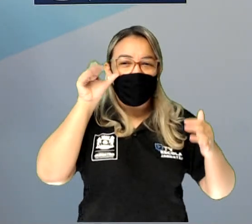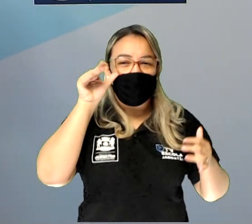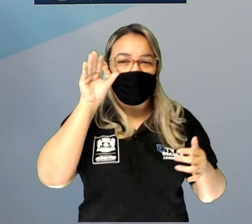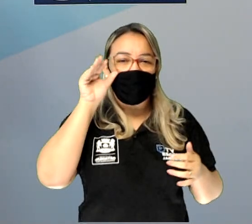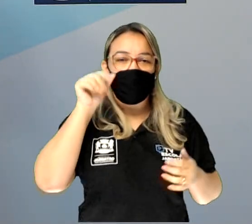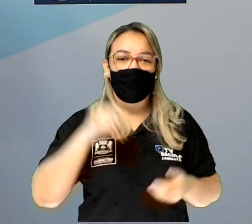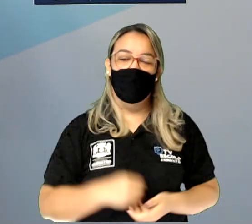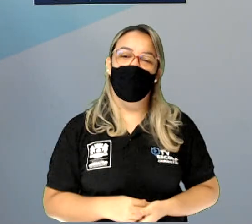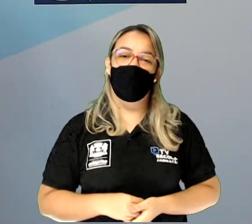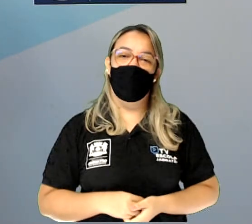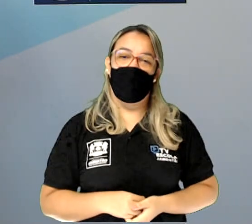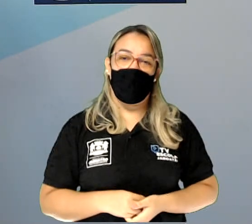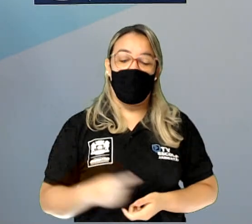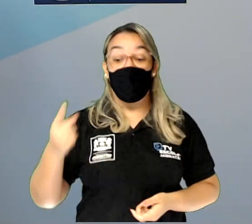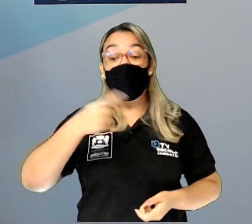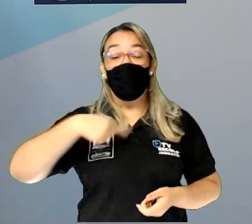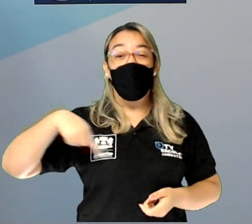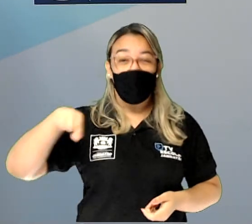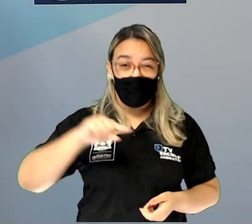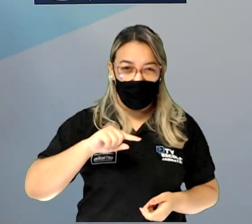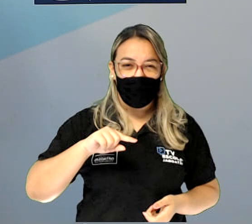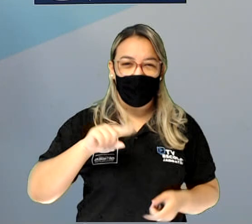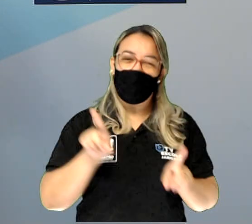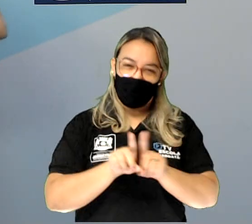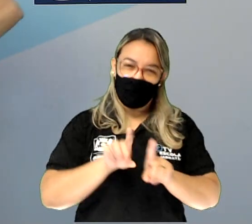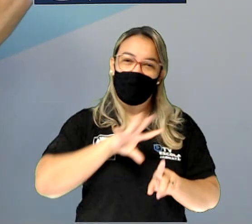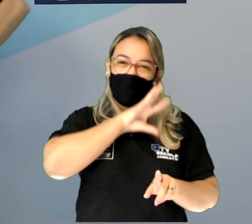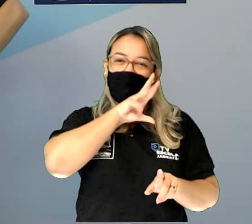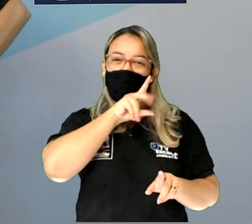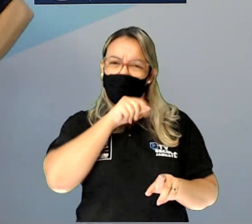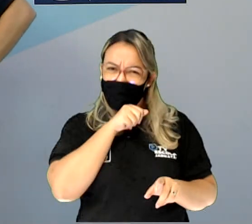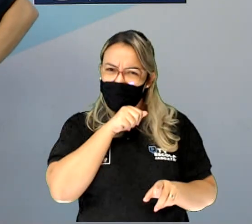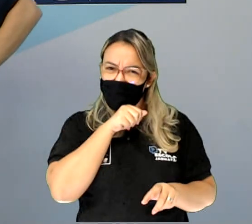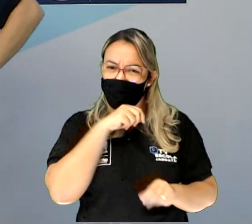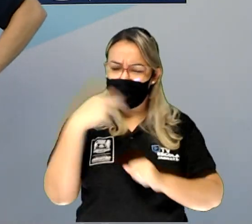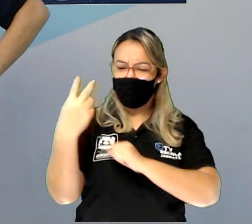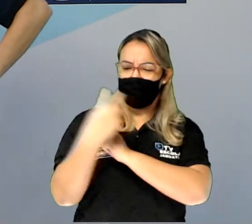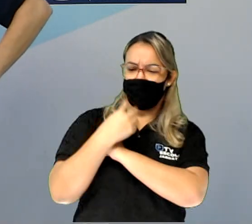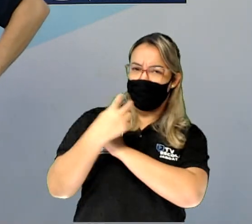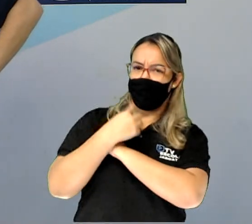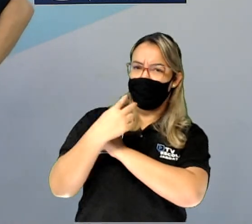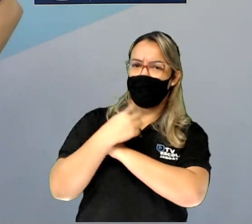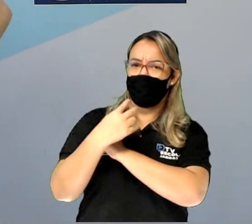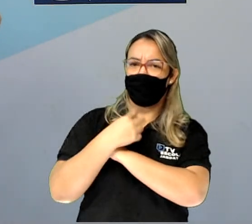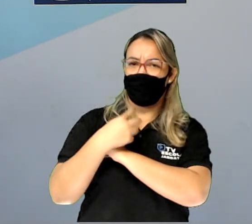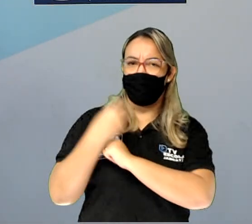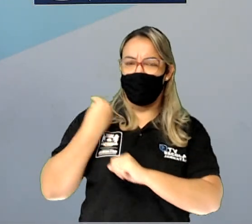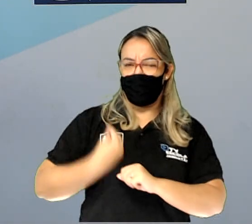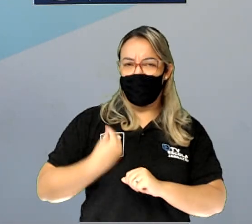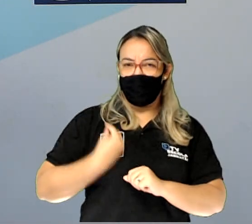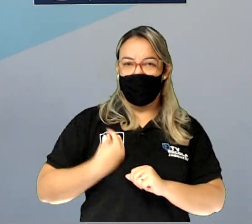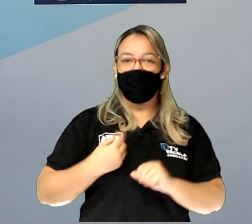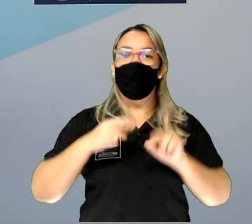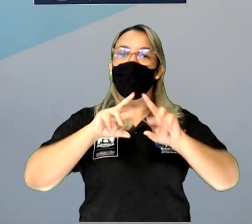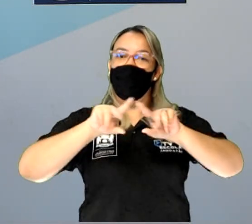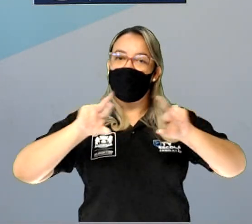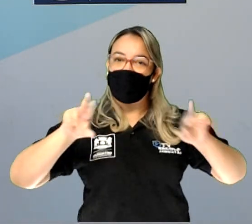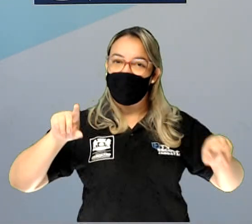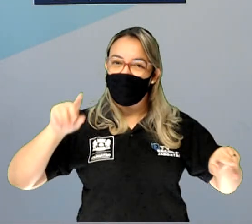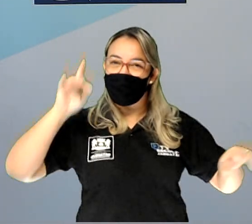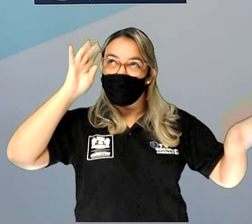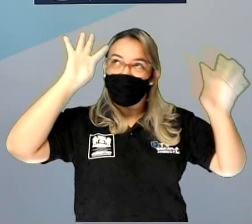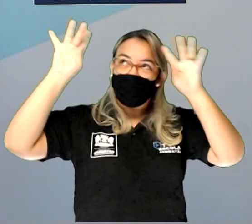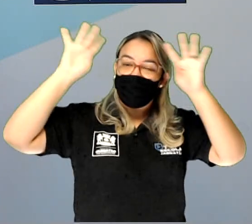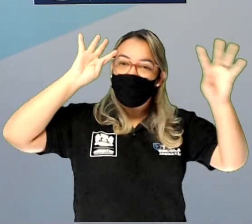E nós, animais racionais, estamos preservando a nossa biodiversidade? Coloca a cabeça